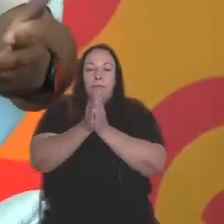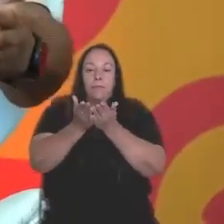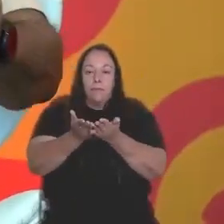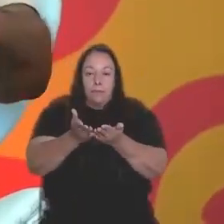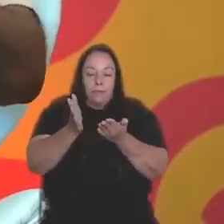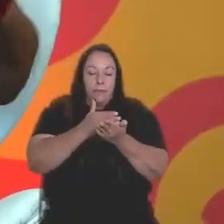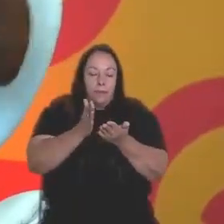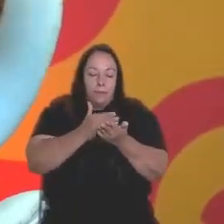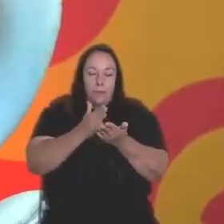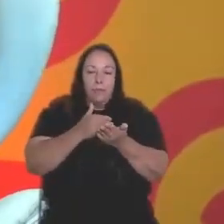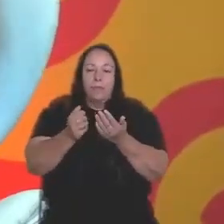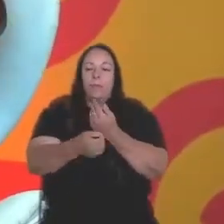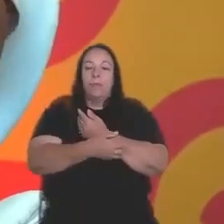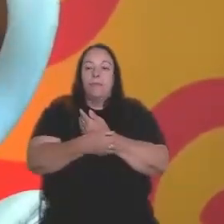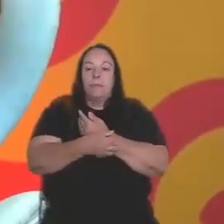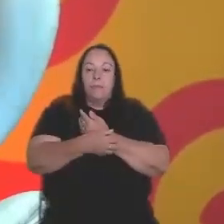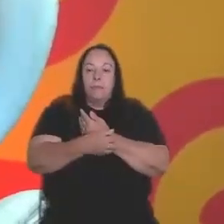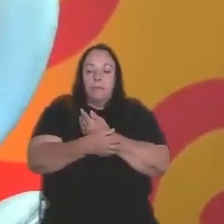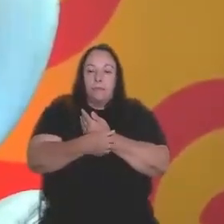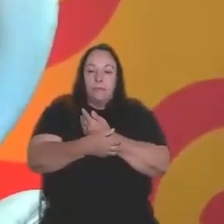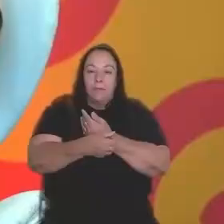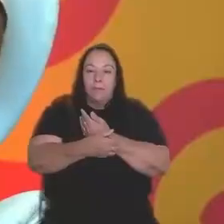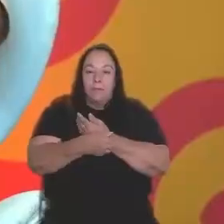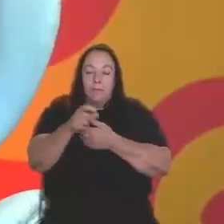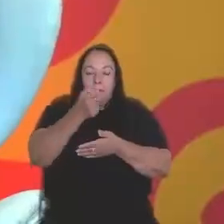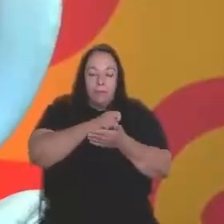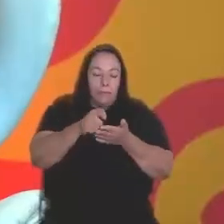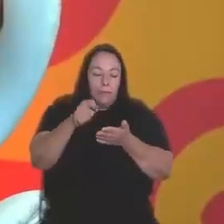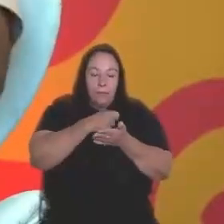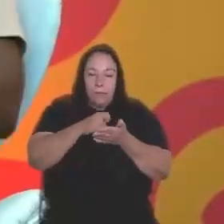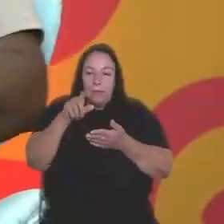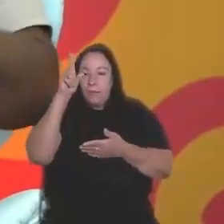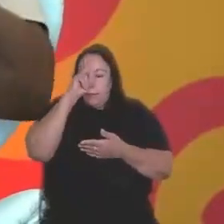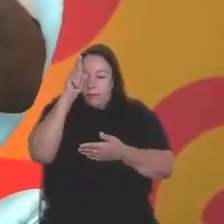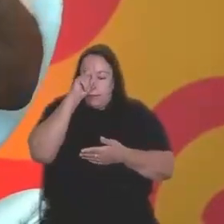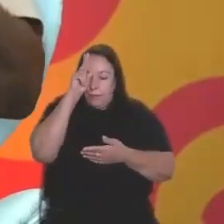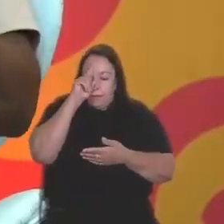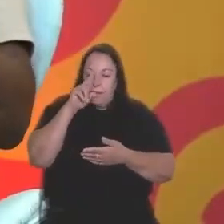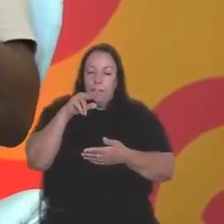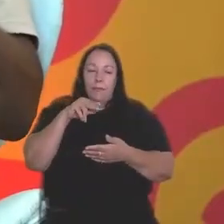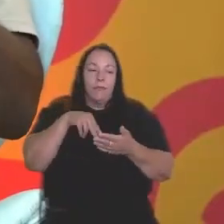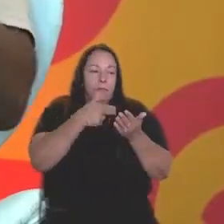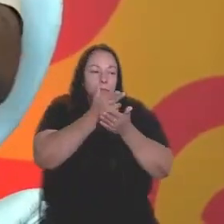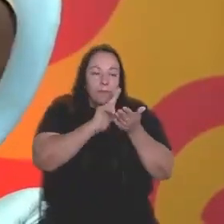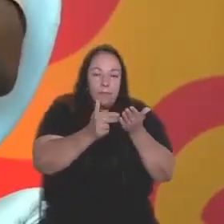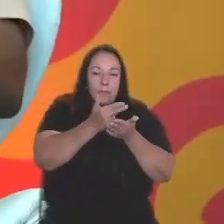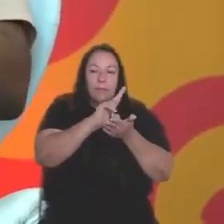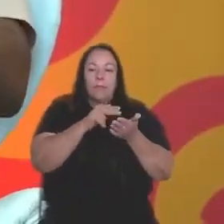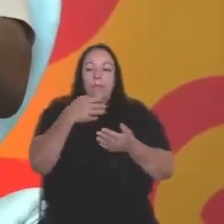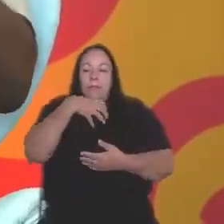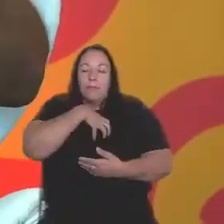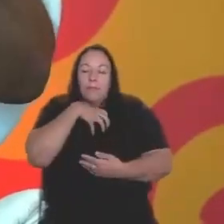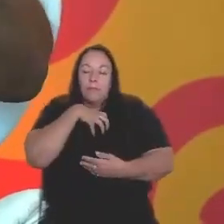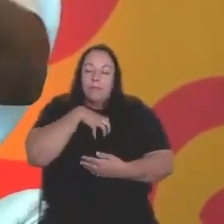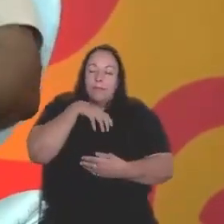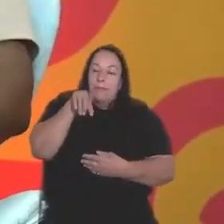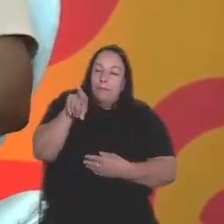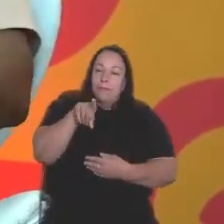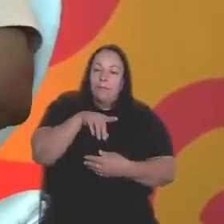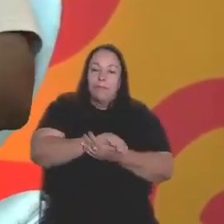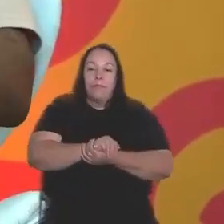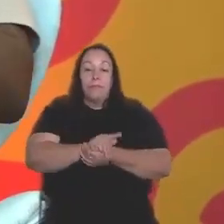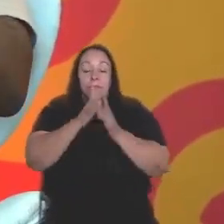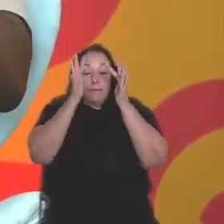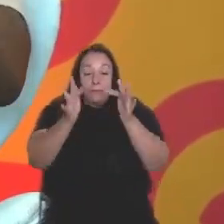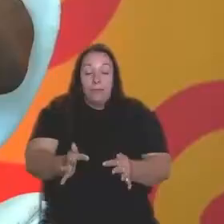livros que a gente tem e redesenhá-los ali, reescrever a história, desenhar do jeito dela. E eu fico imaginando sempre que eu